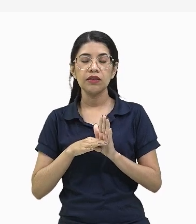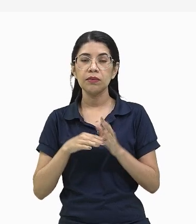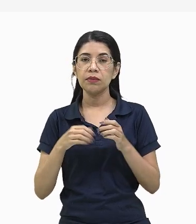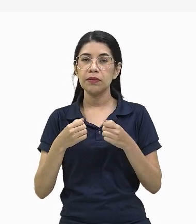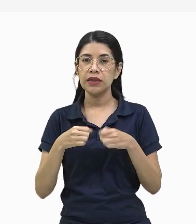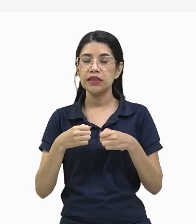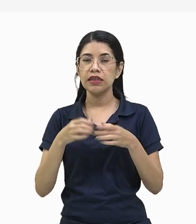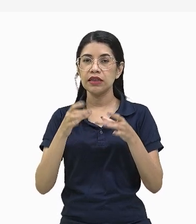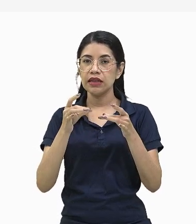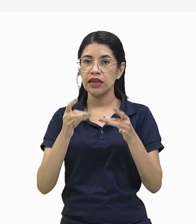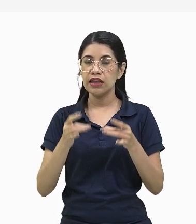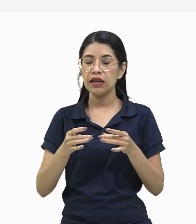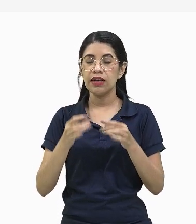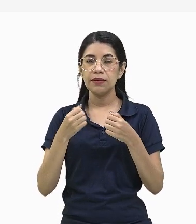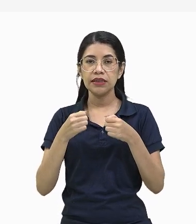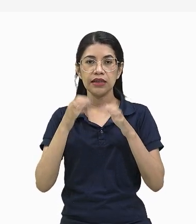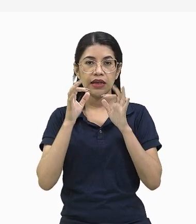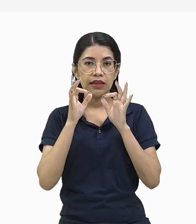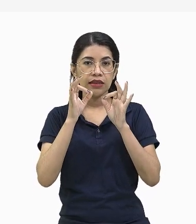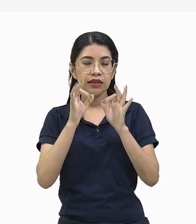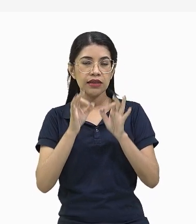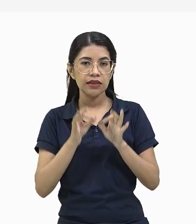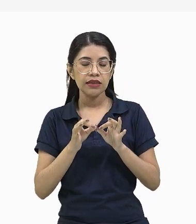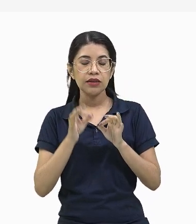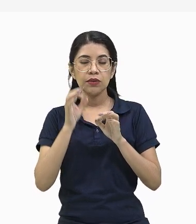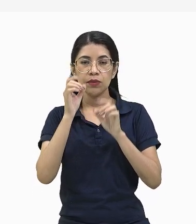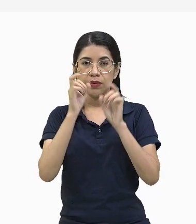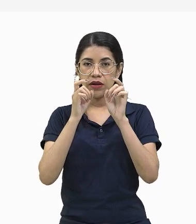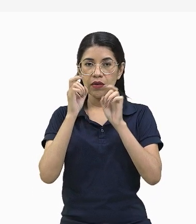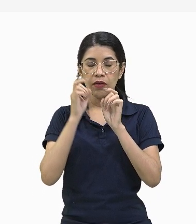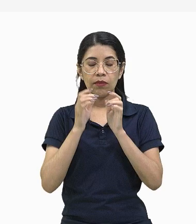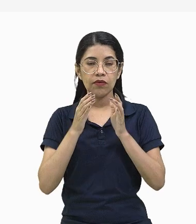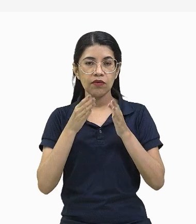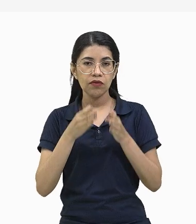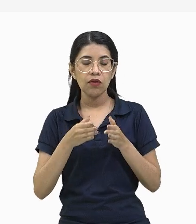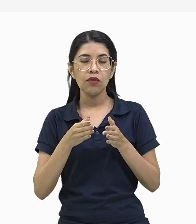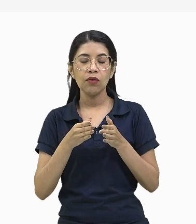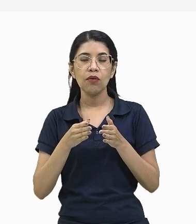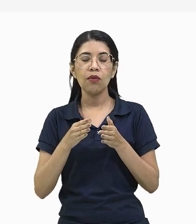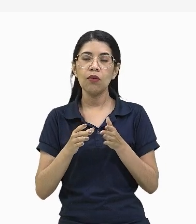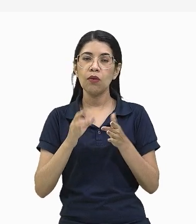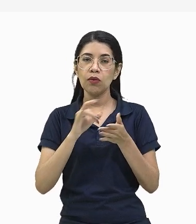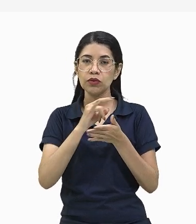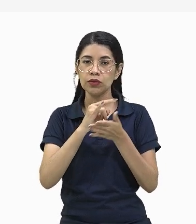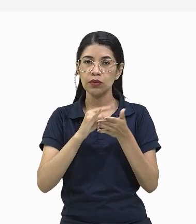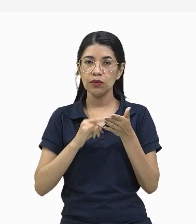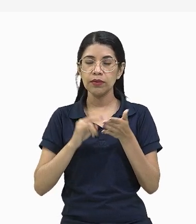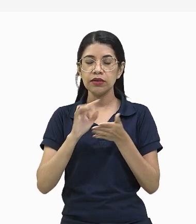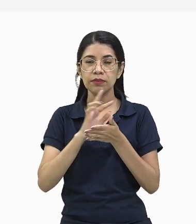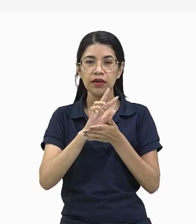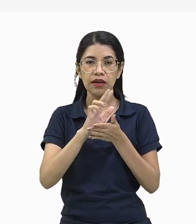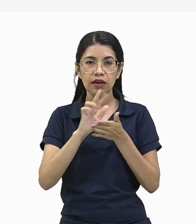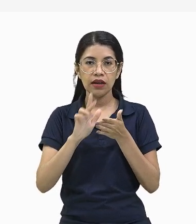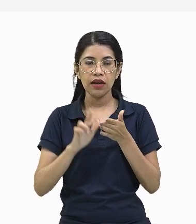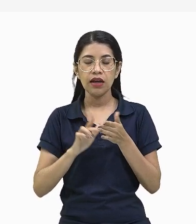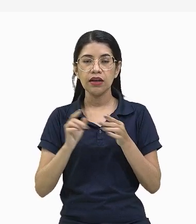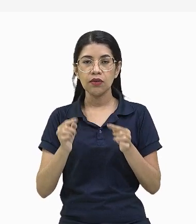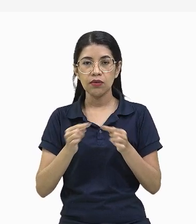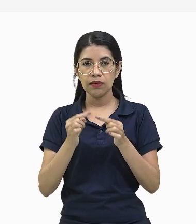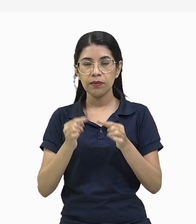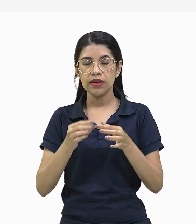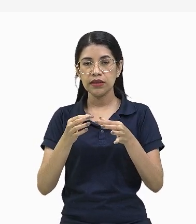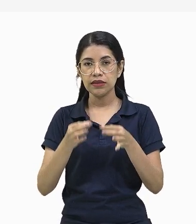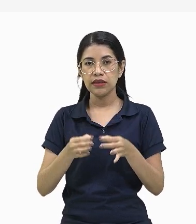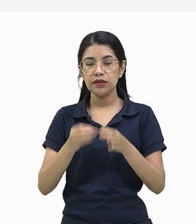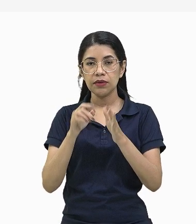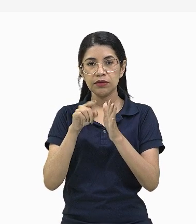né? O pesquisador ele tem que ter uma preocupação muito grande, né, em realizar adequadamente esses